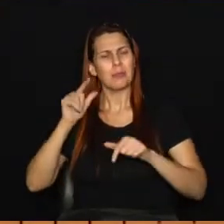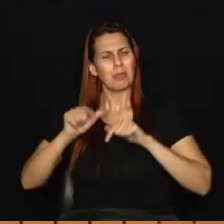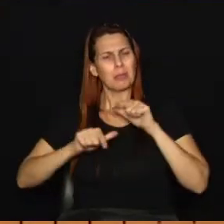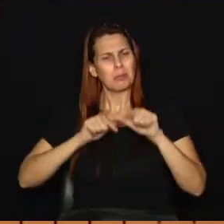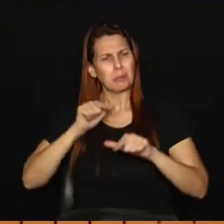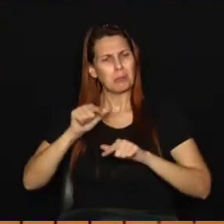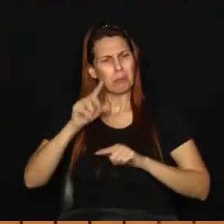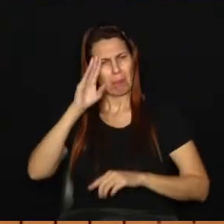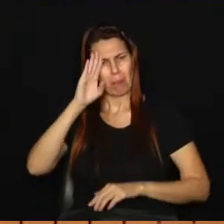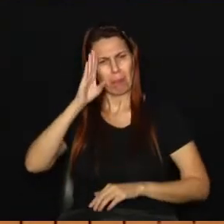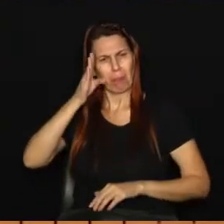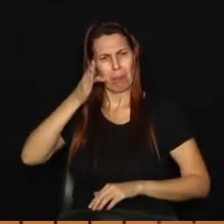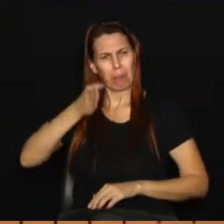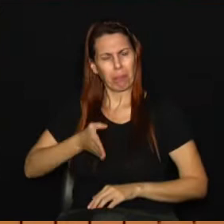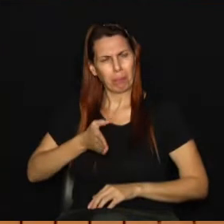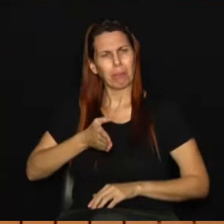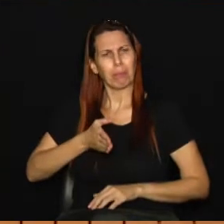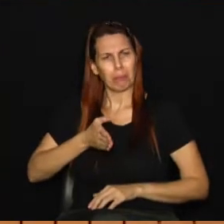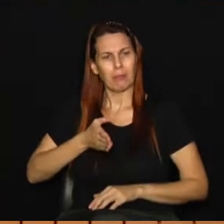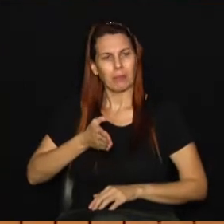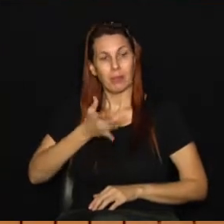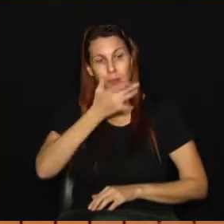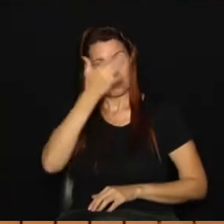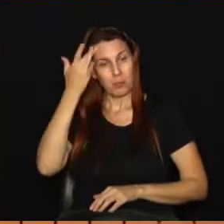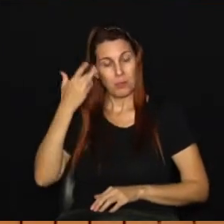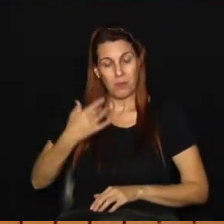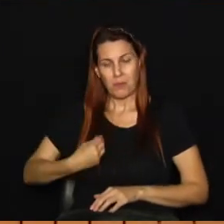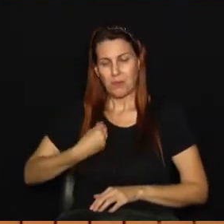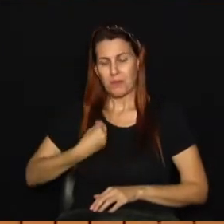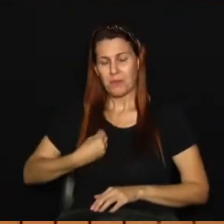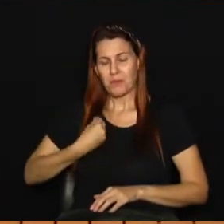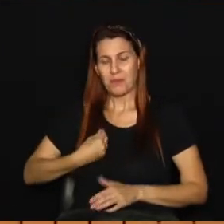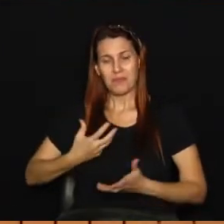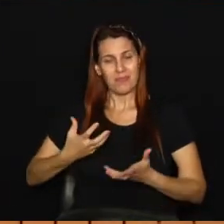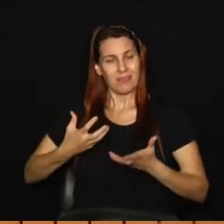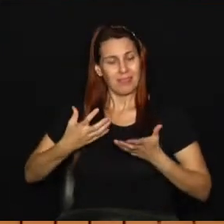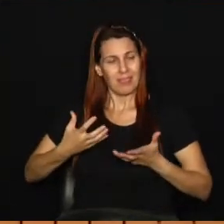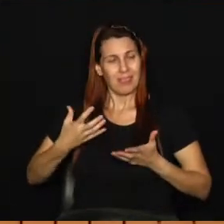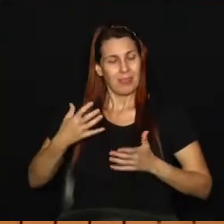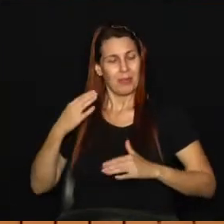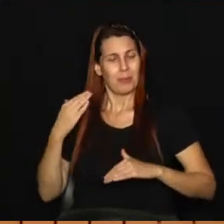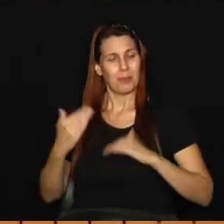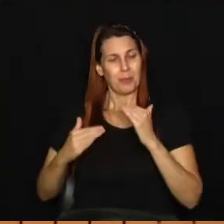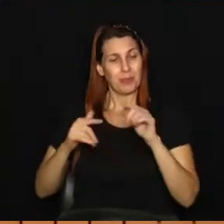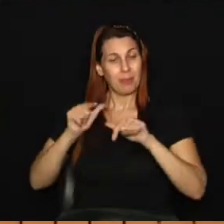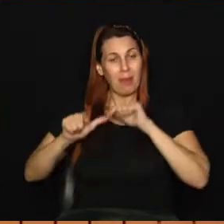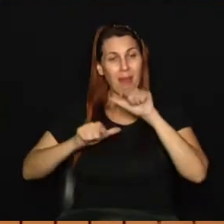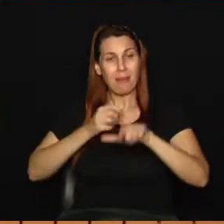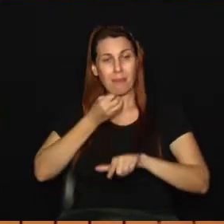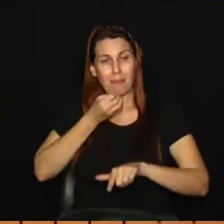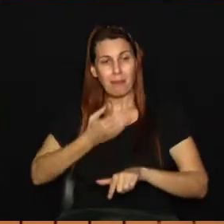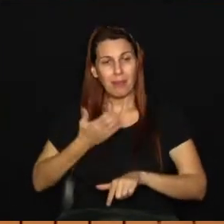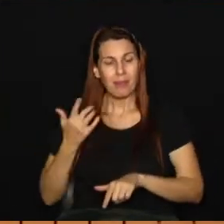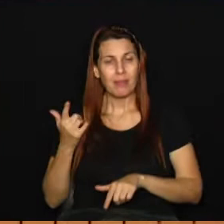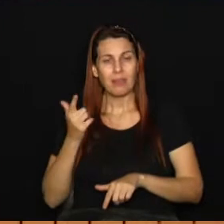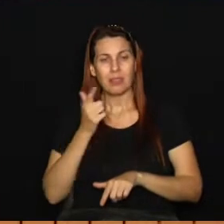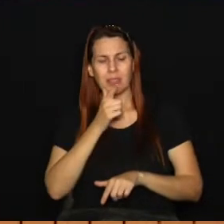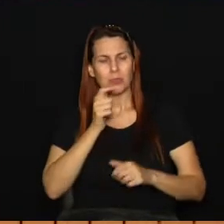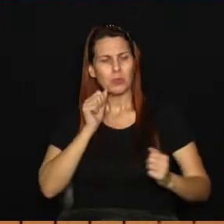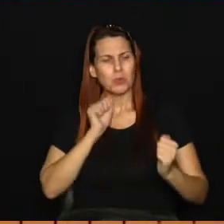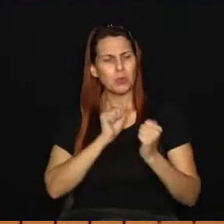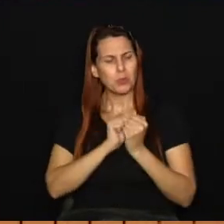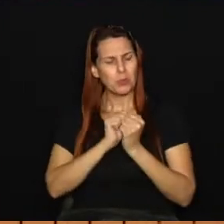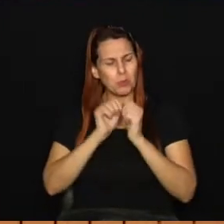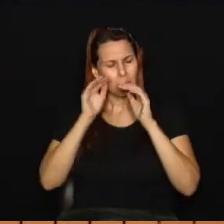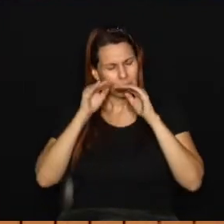honesta, gente que anseia pela vida, gente que trabalha pelo bem, gente que busca na sobrevivência da